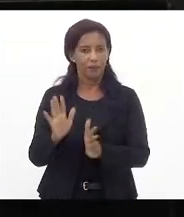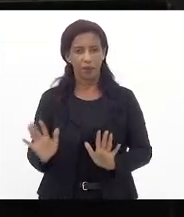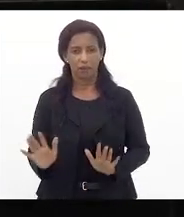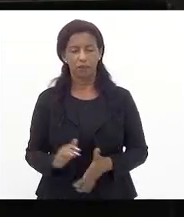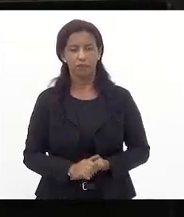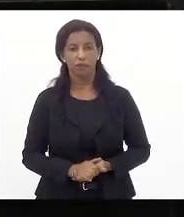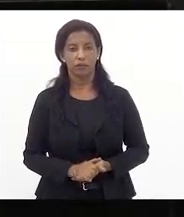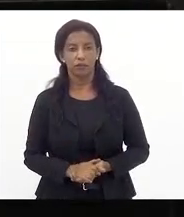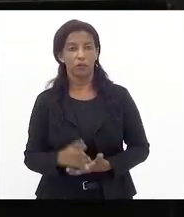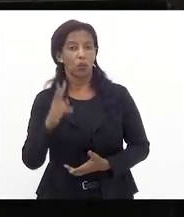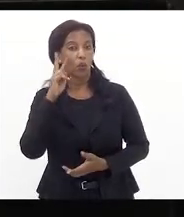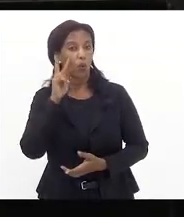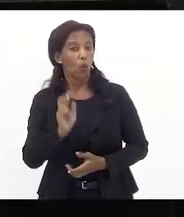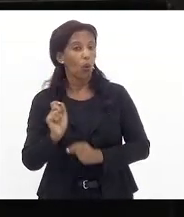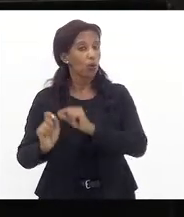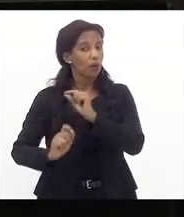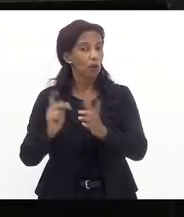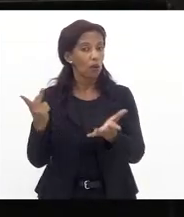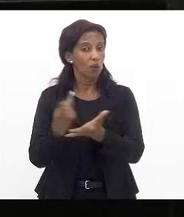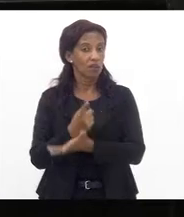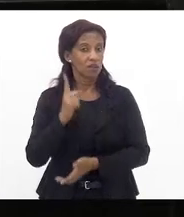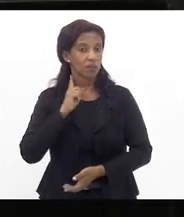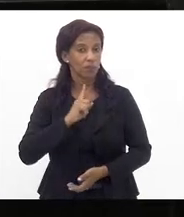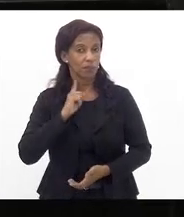pagar. Olha aqui o que aconteceu com Minas Gerais.